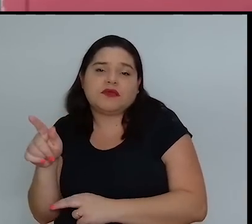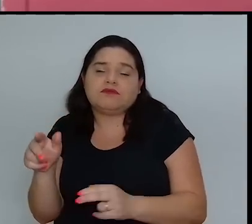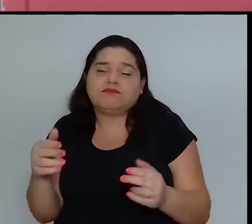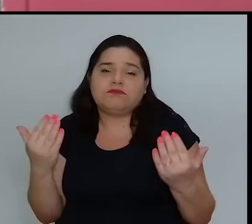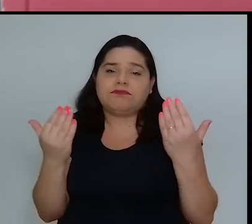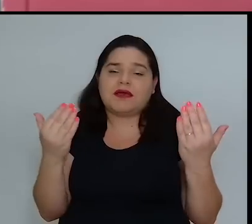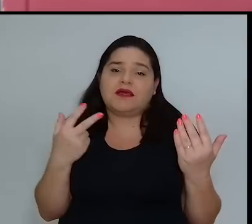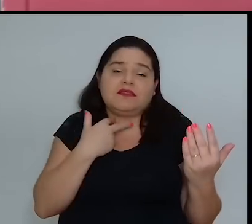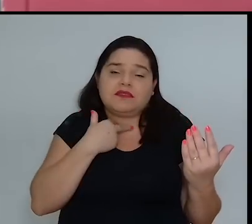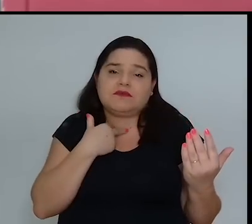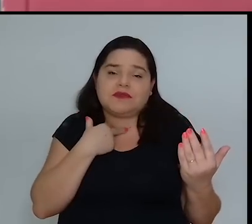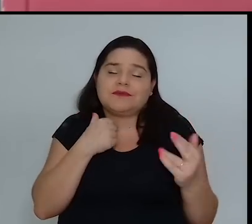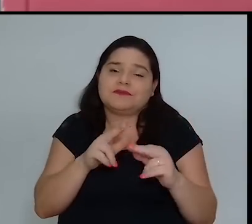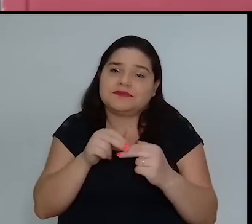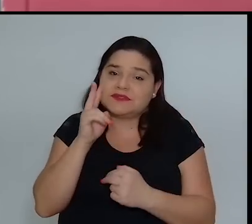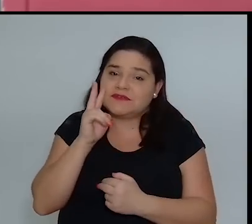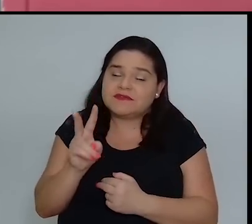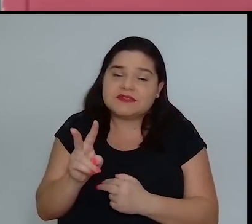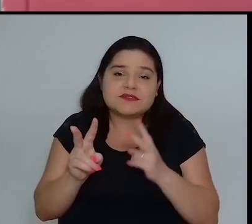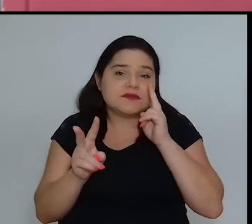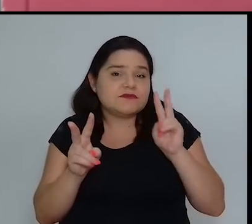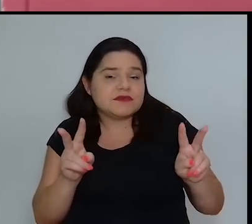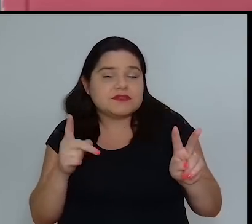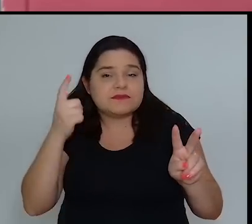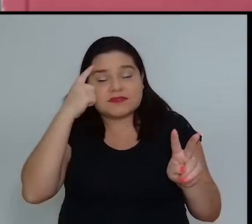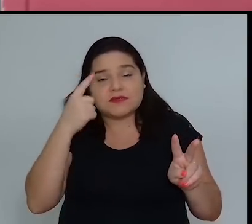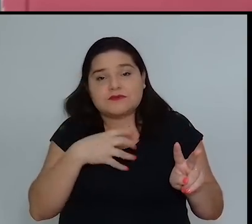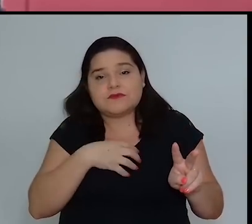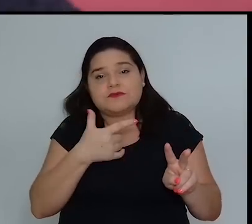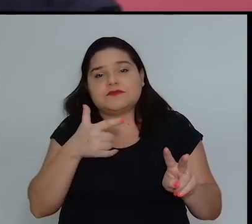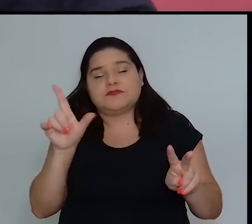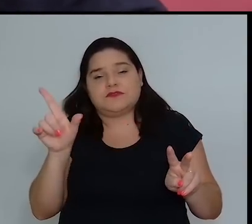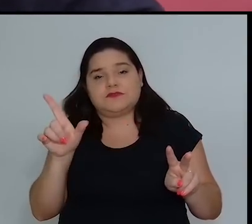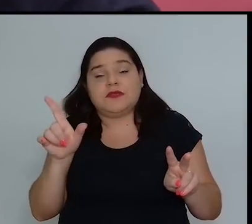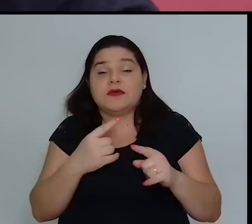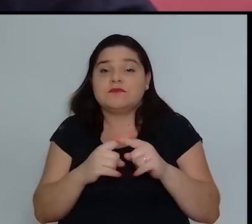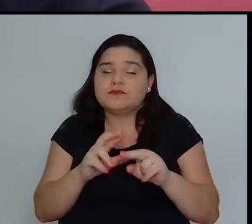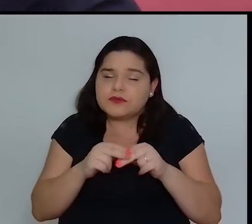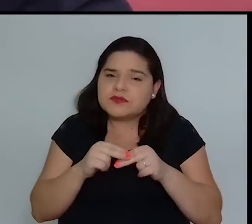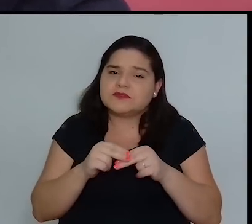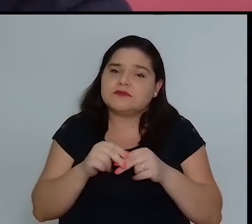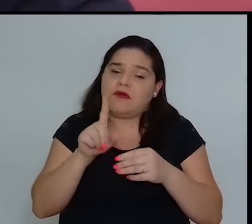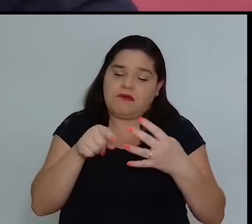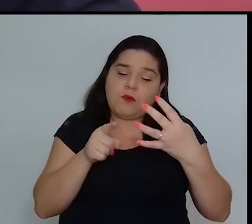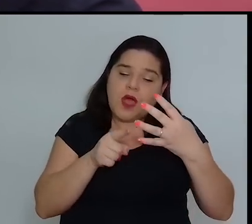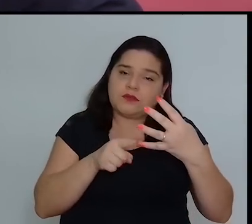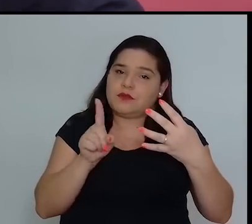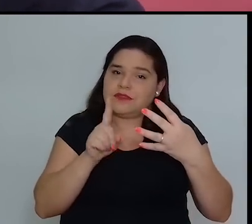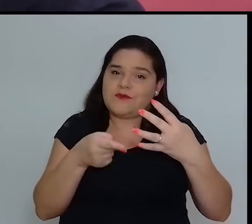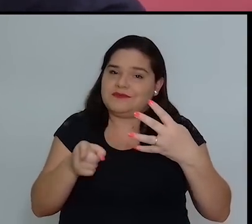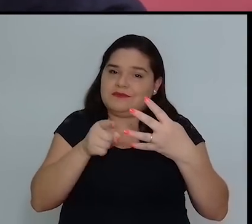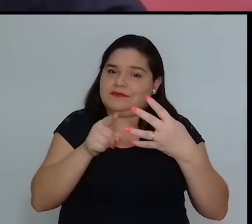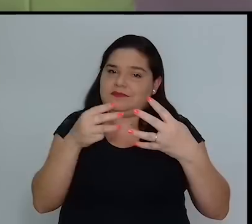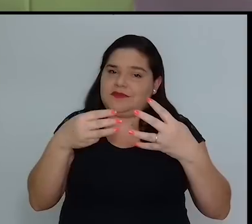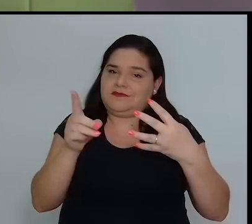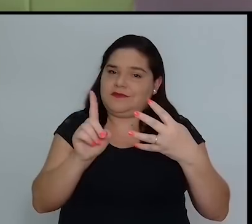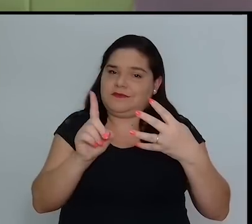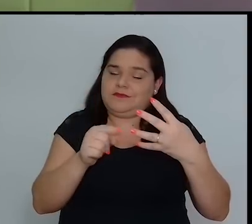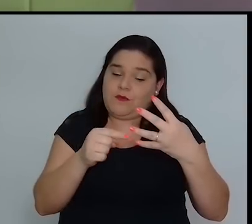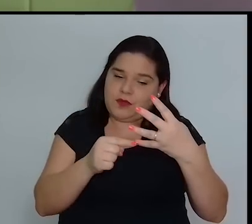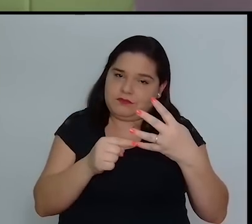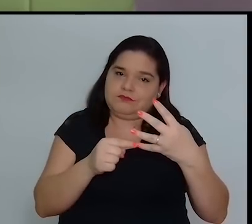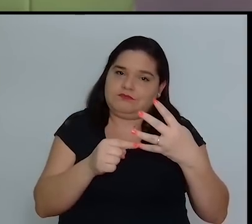ambientes precisam ser vista e pensar de um outro jeito então seria o quarto setor e não terceiro setor por exemplo que é um negócio Fantástico